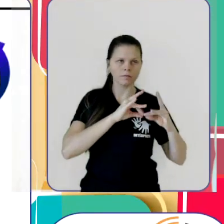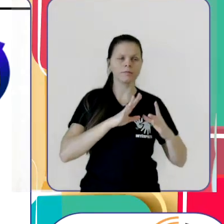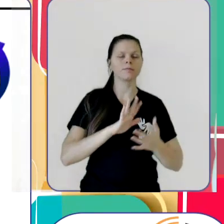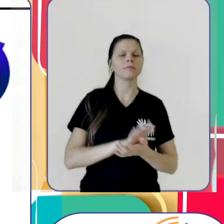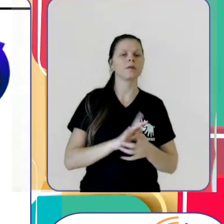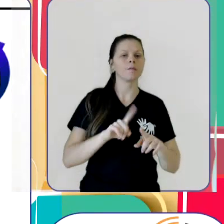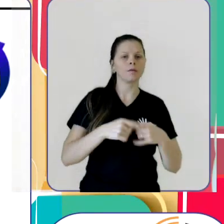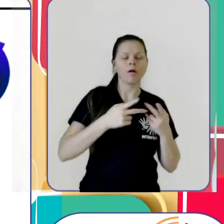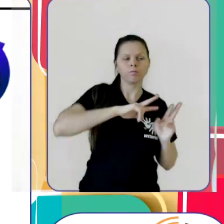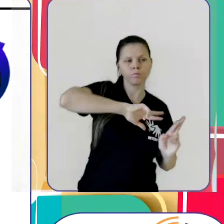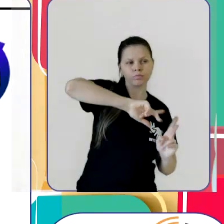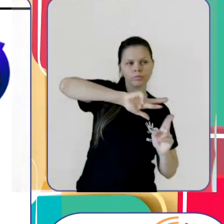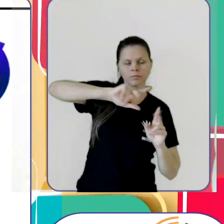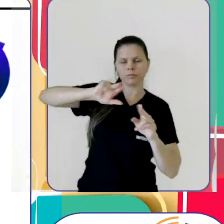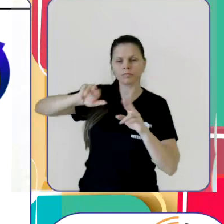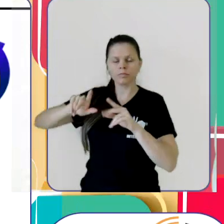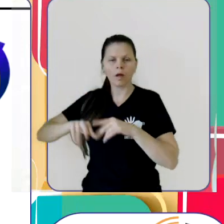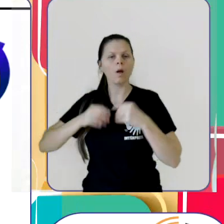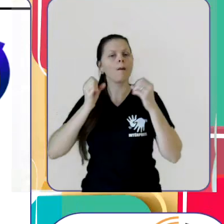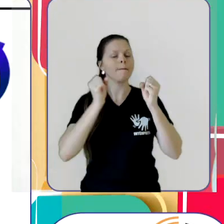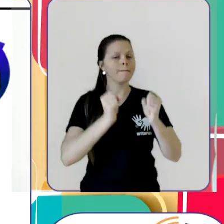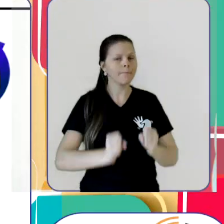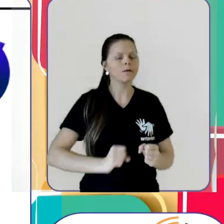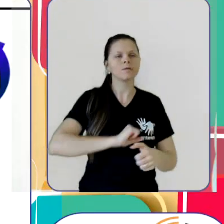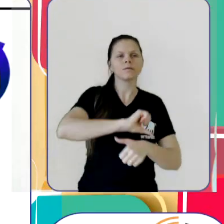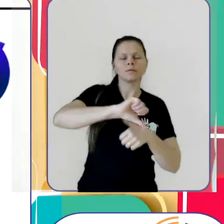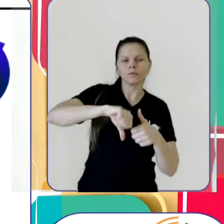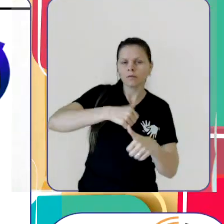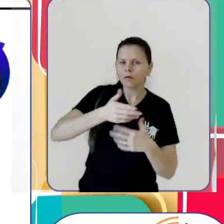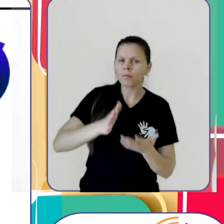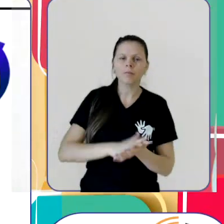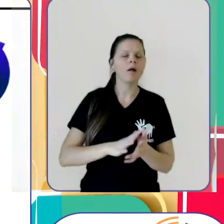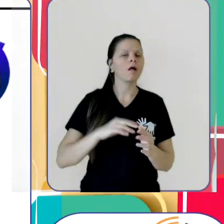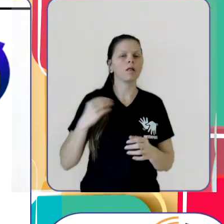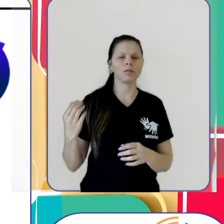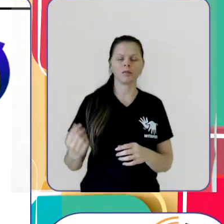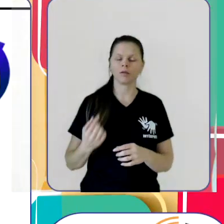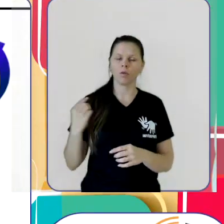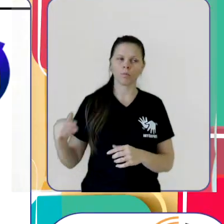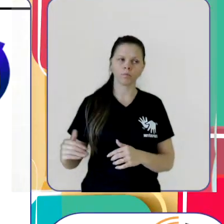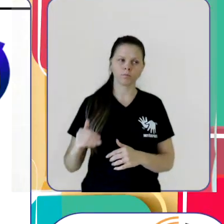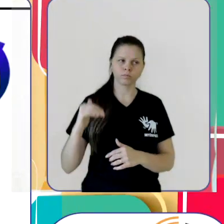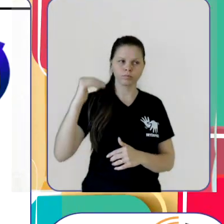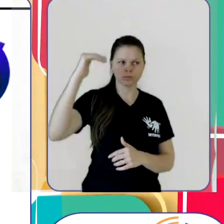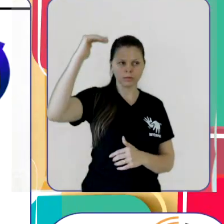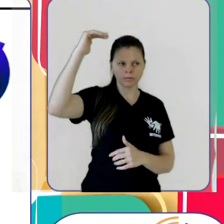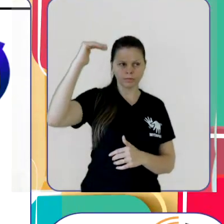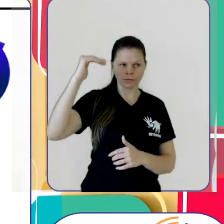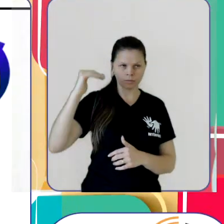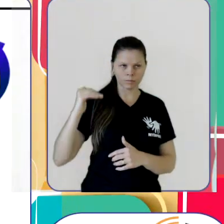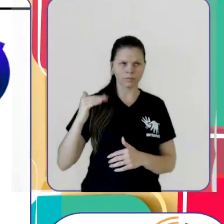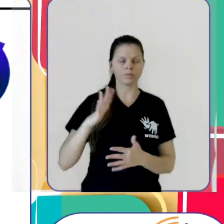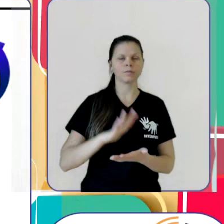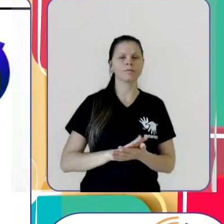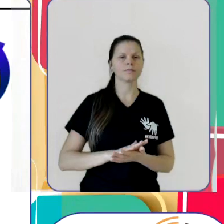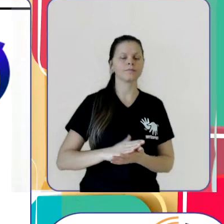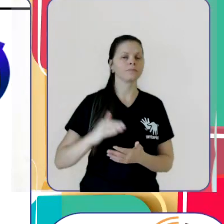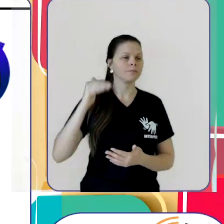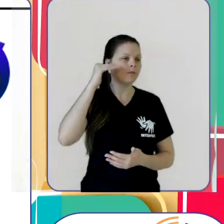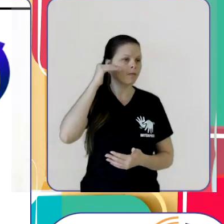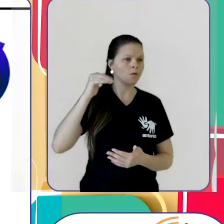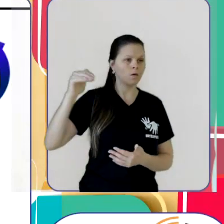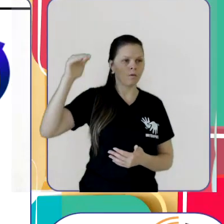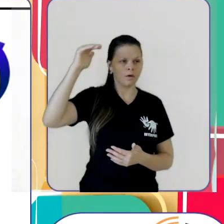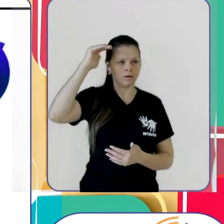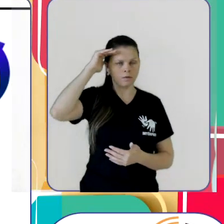formas variadas, Eles podem mudar do tamanho, a espessura, O adulto